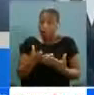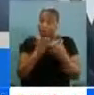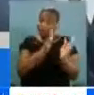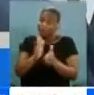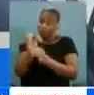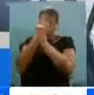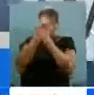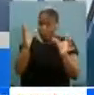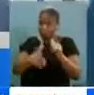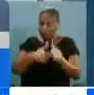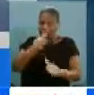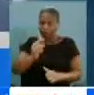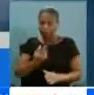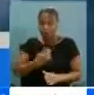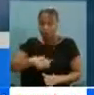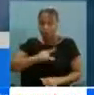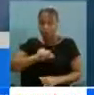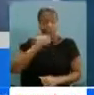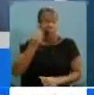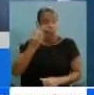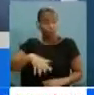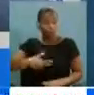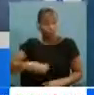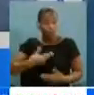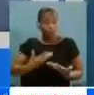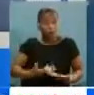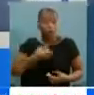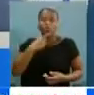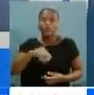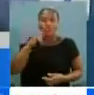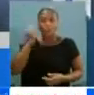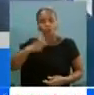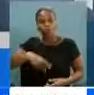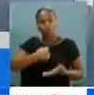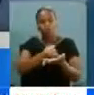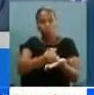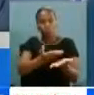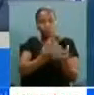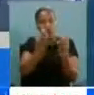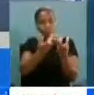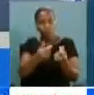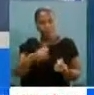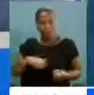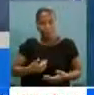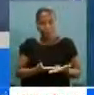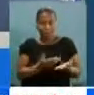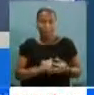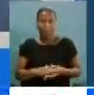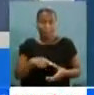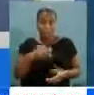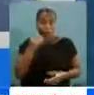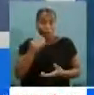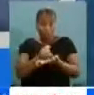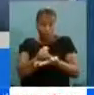com sucesso para nós e para o Banco Mundial está a retomar o seu apoio orçamental a Cabo Verde. Este apoio orçamental, mais do que um